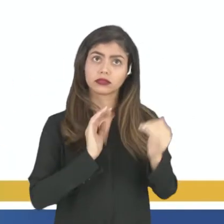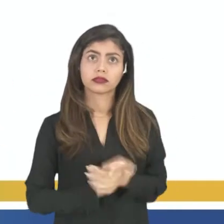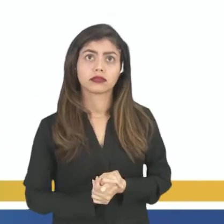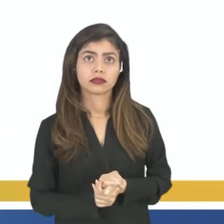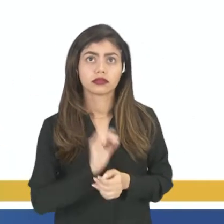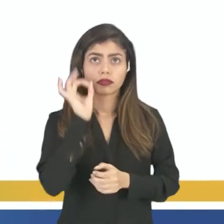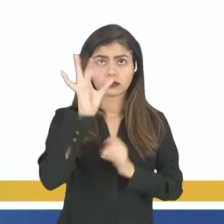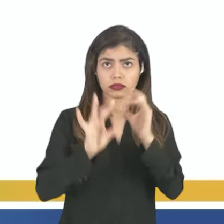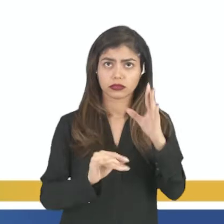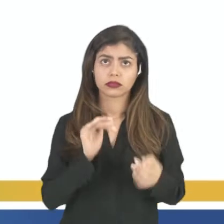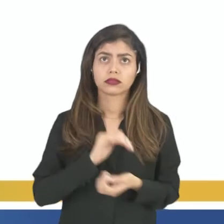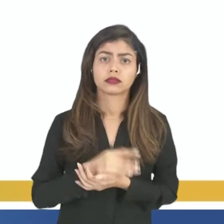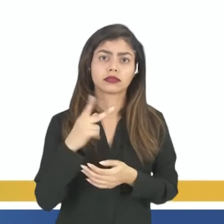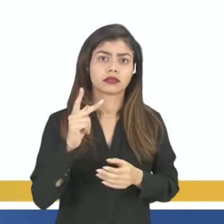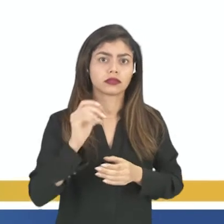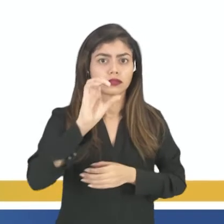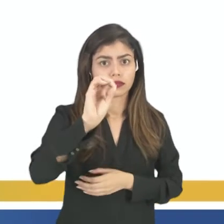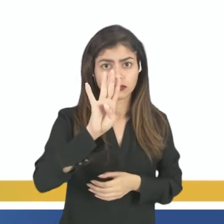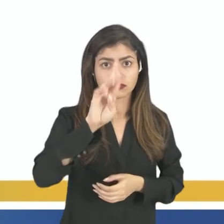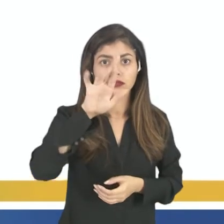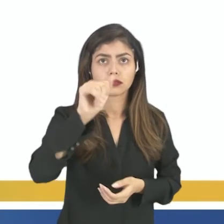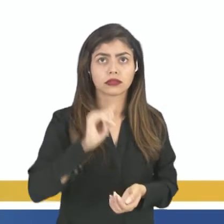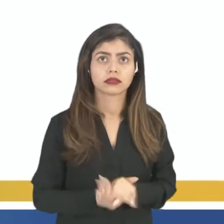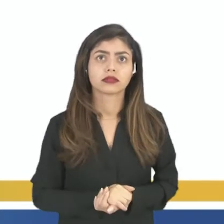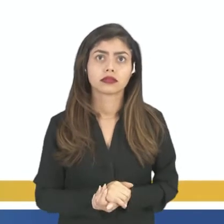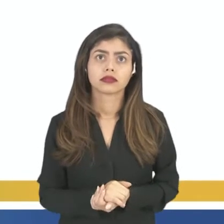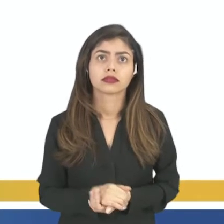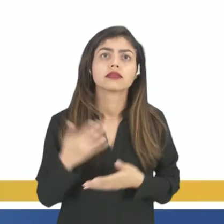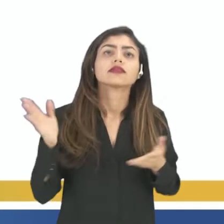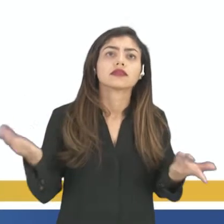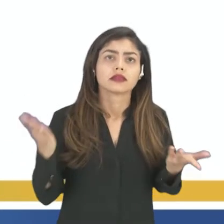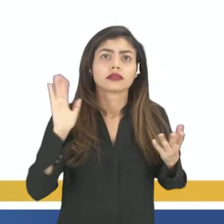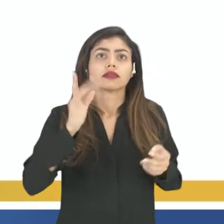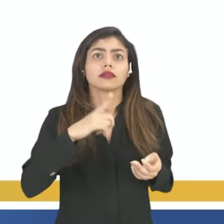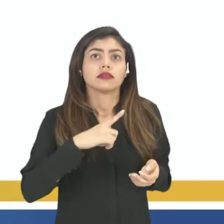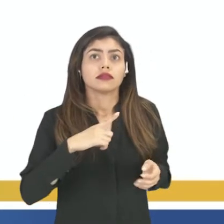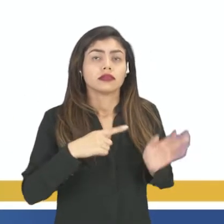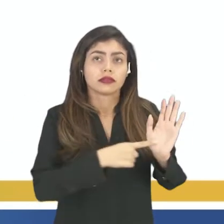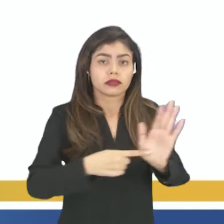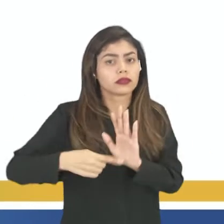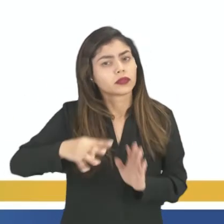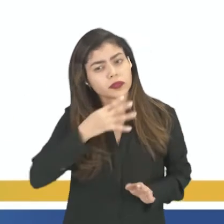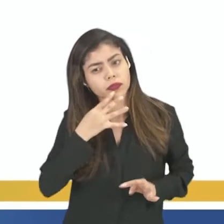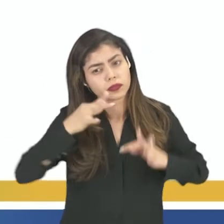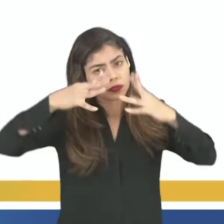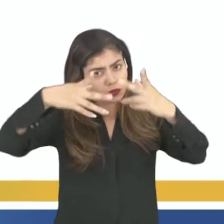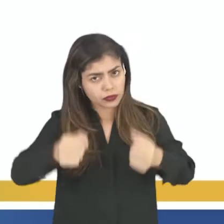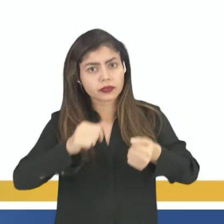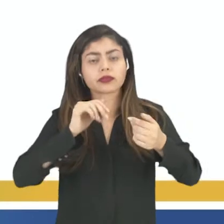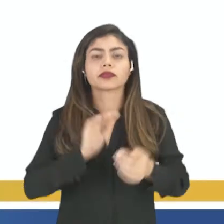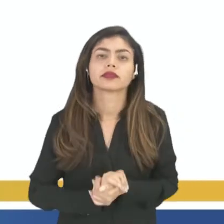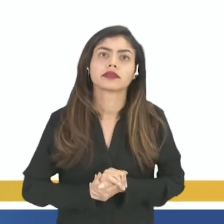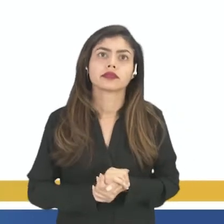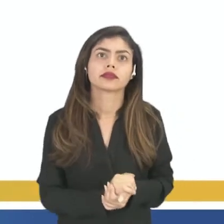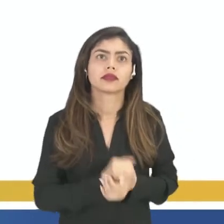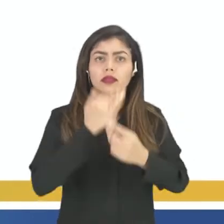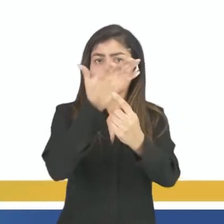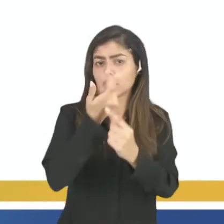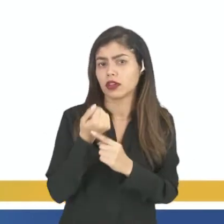de suas obras, como no caso do pintor holandês, que todos nós conhecemos, né, Vicente Van Gogh, o